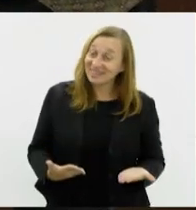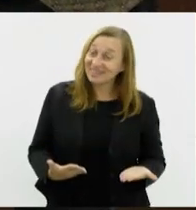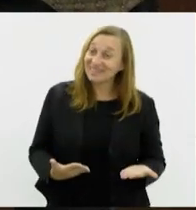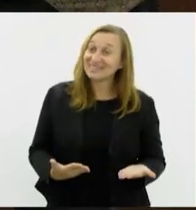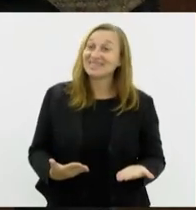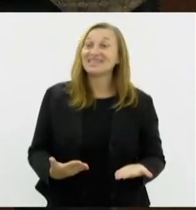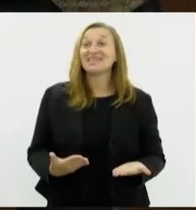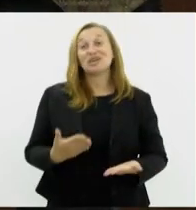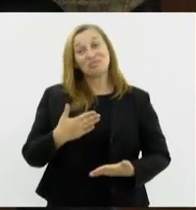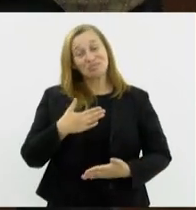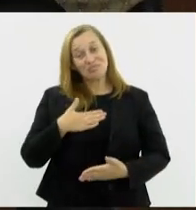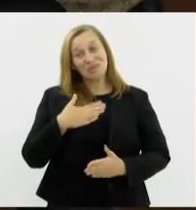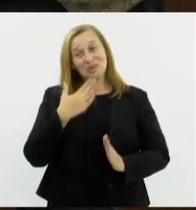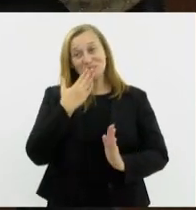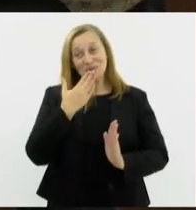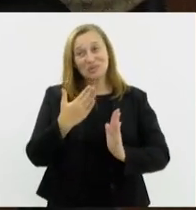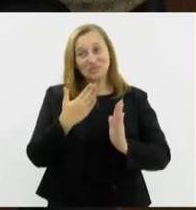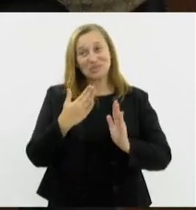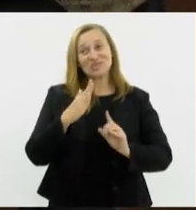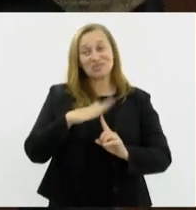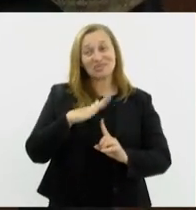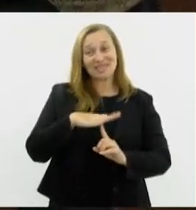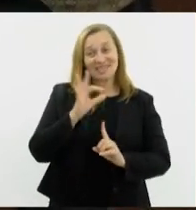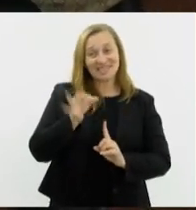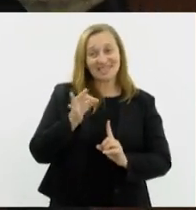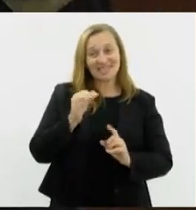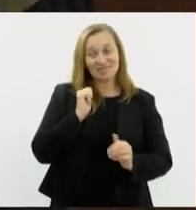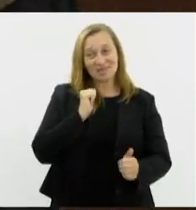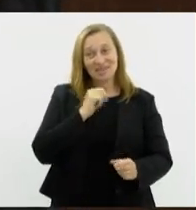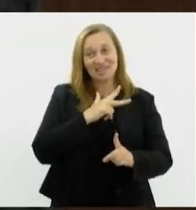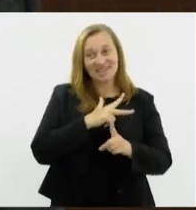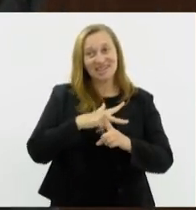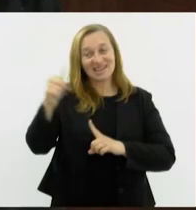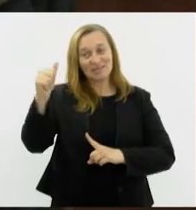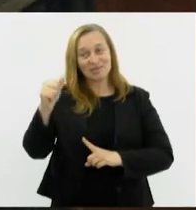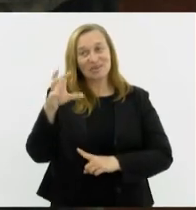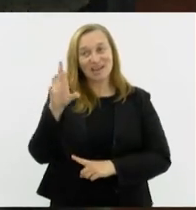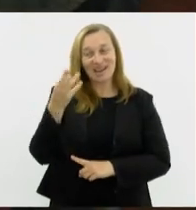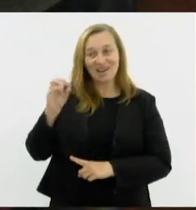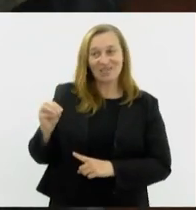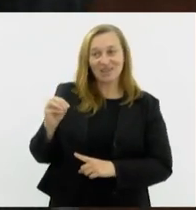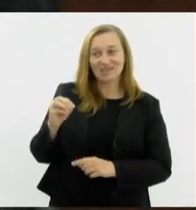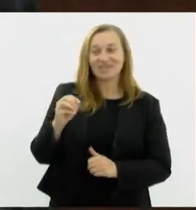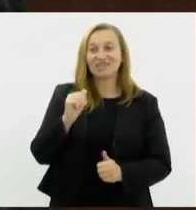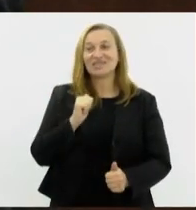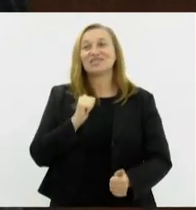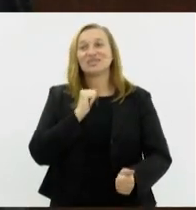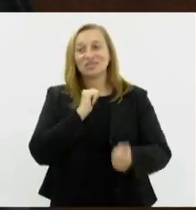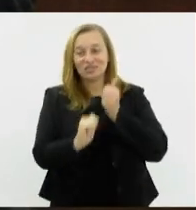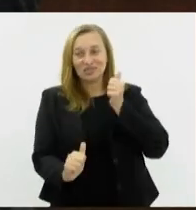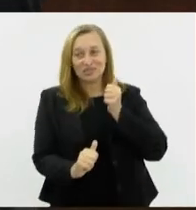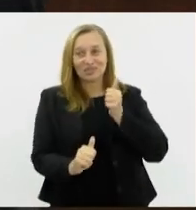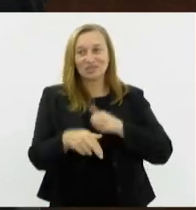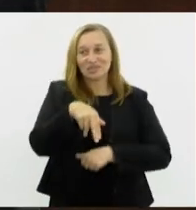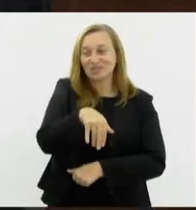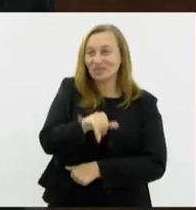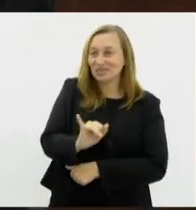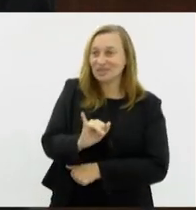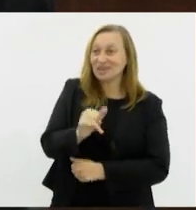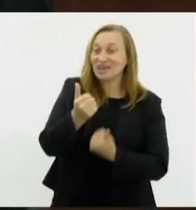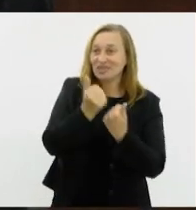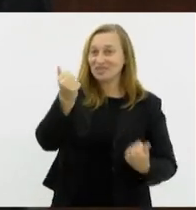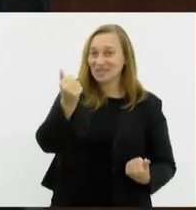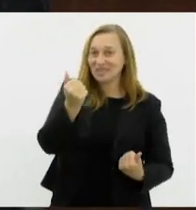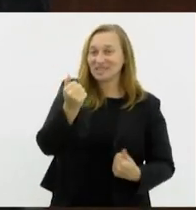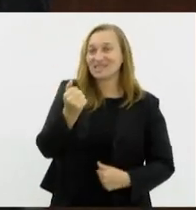E teremos então meu time, possivelmente campeão carioca de futebol, e o meu querido Nova Iguaçu vice-campeão.